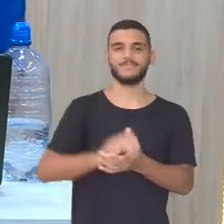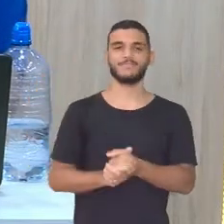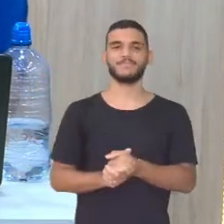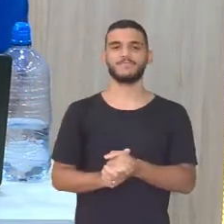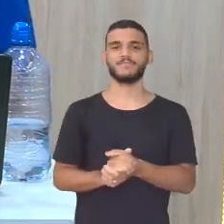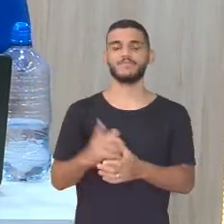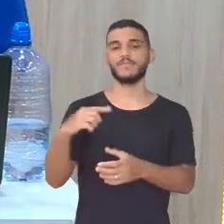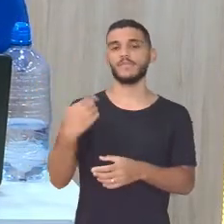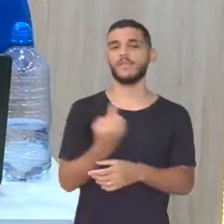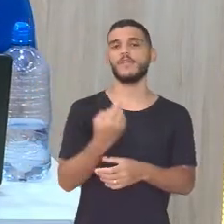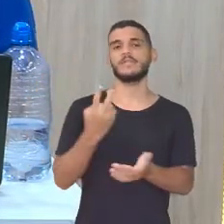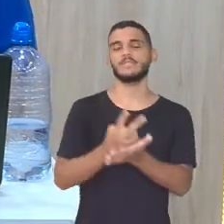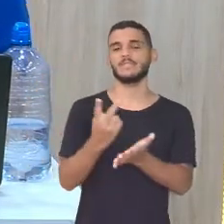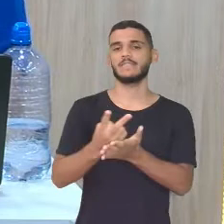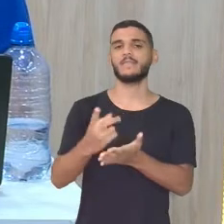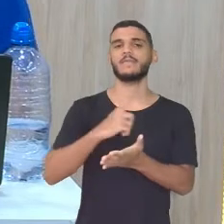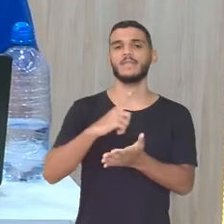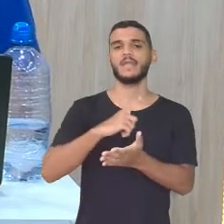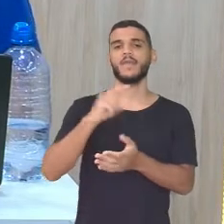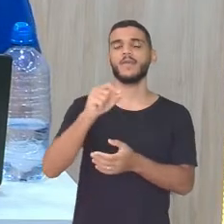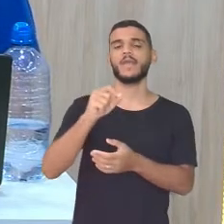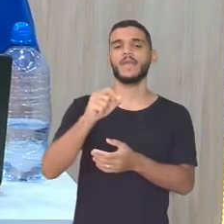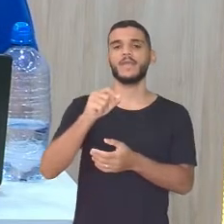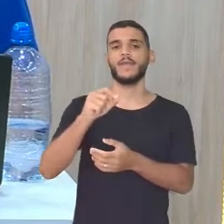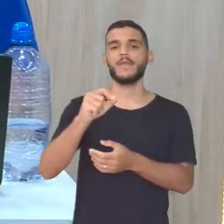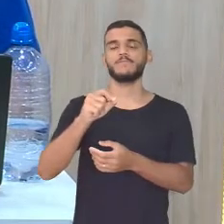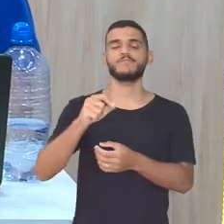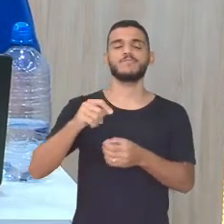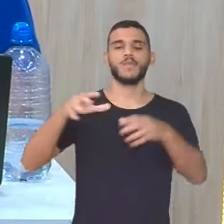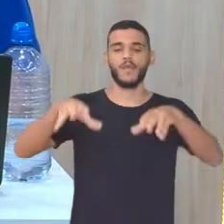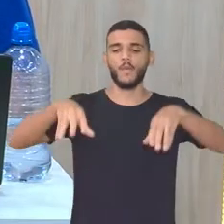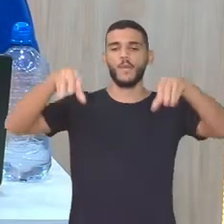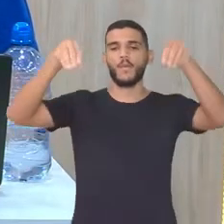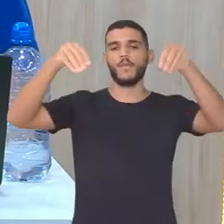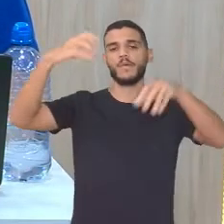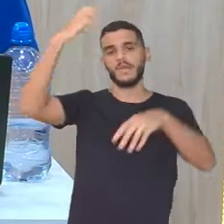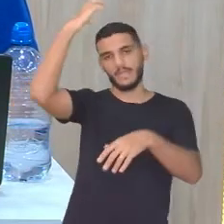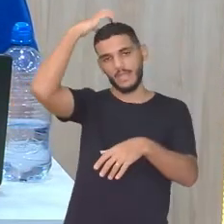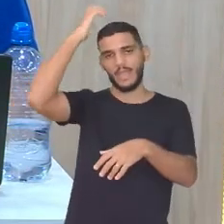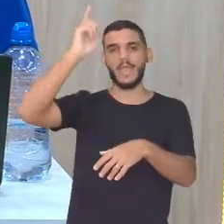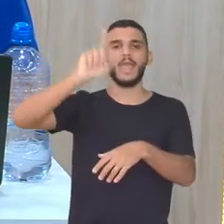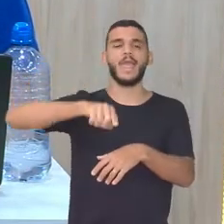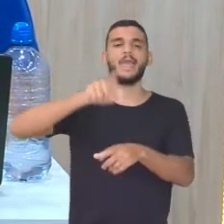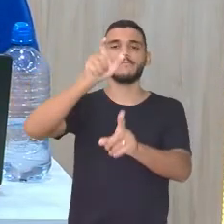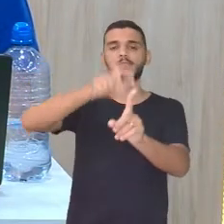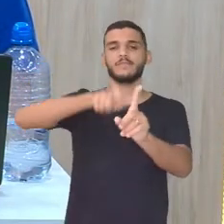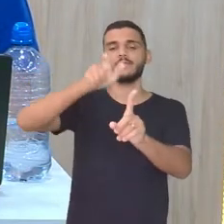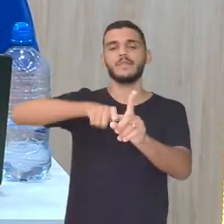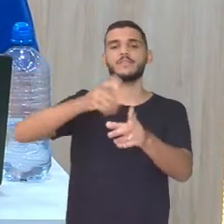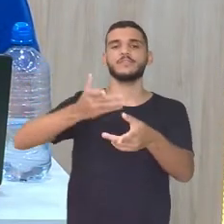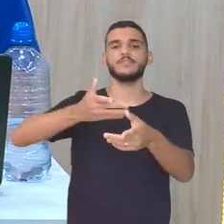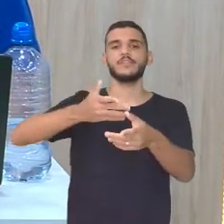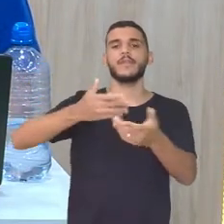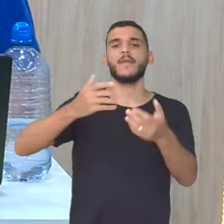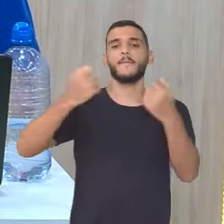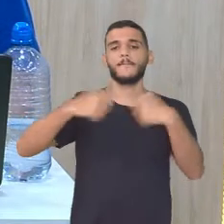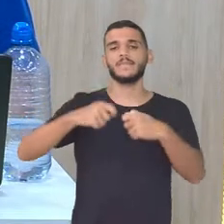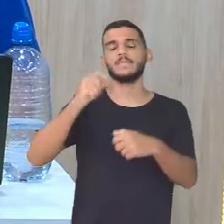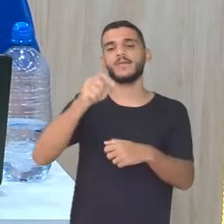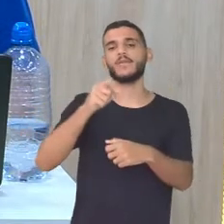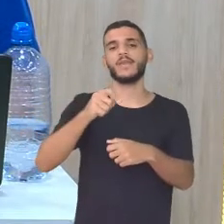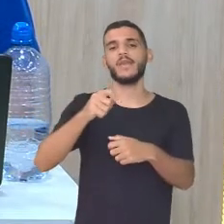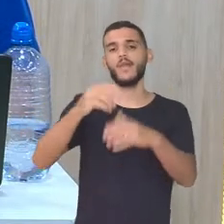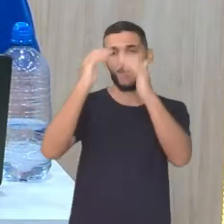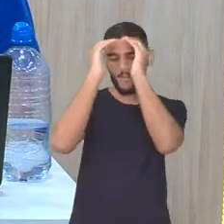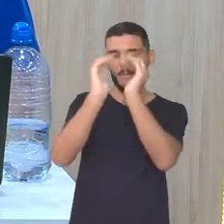sempre dentro dessa esfera do reinado, né? Todas as personagens são submissas ao rei. E essa é a estrutura